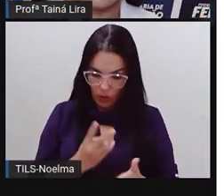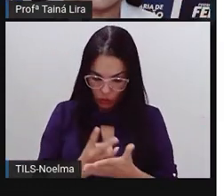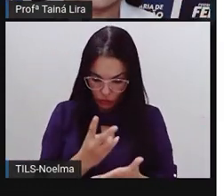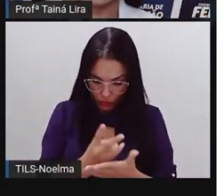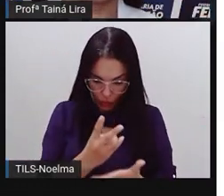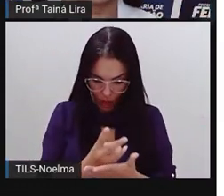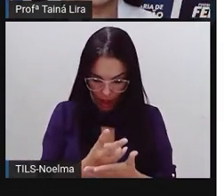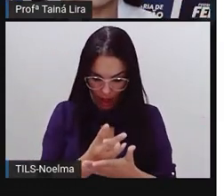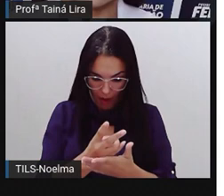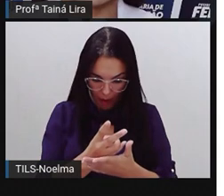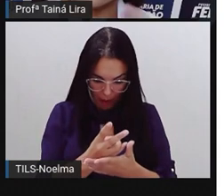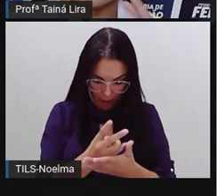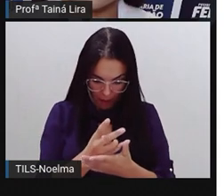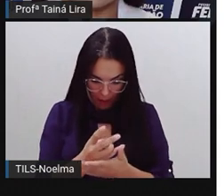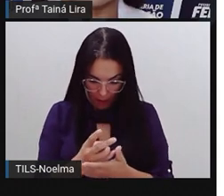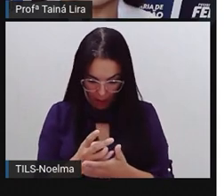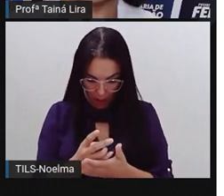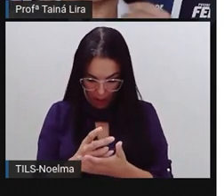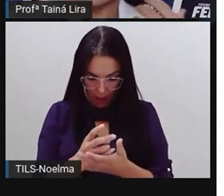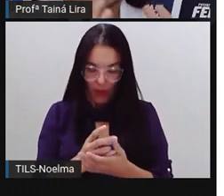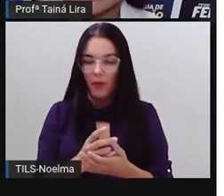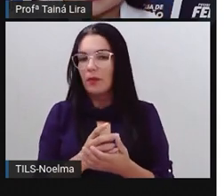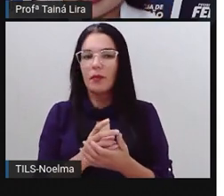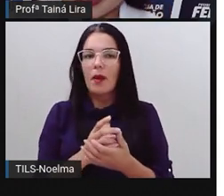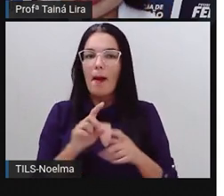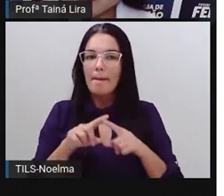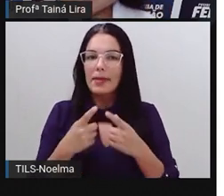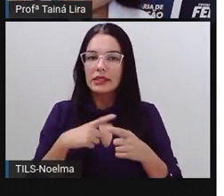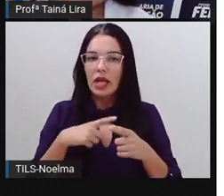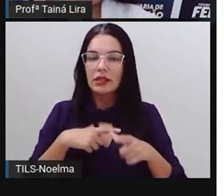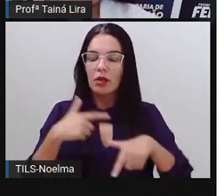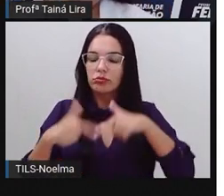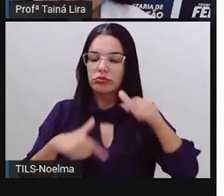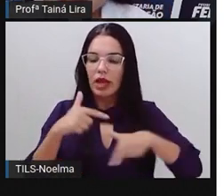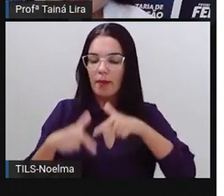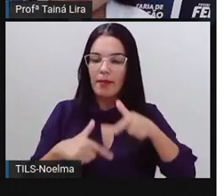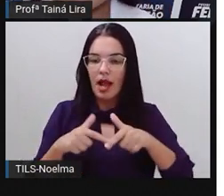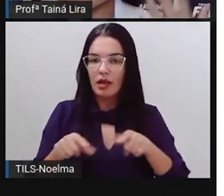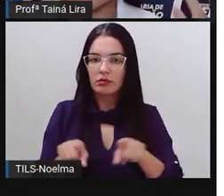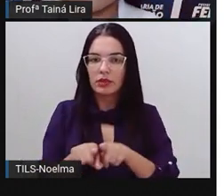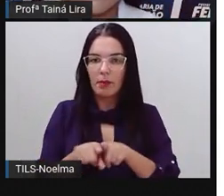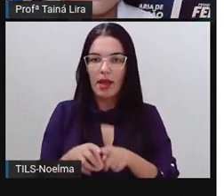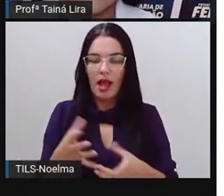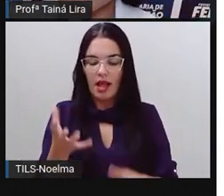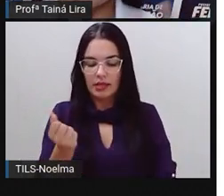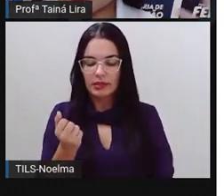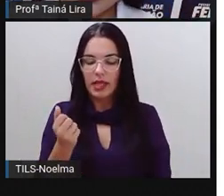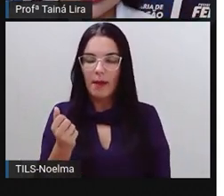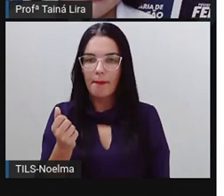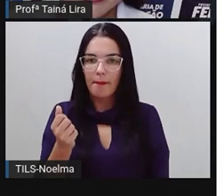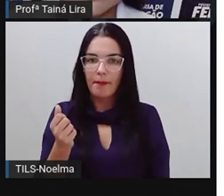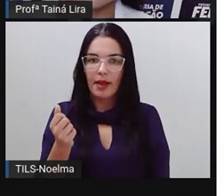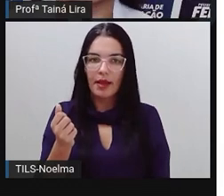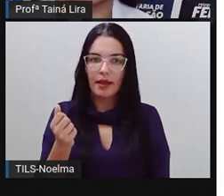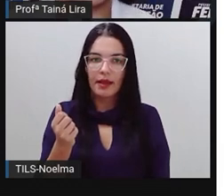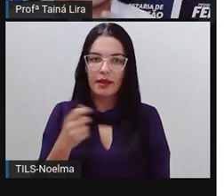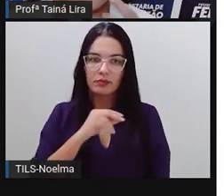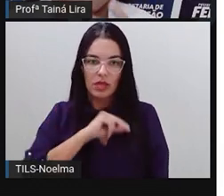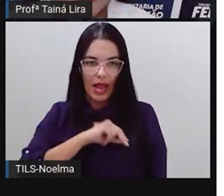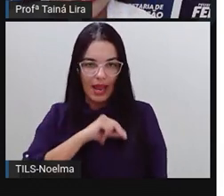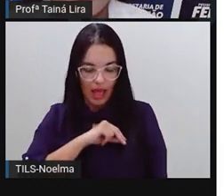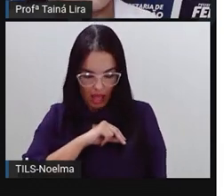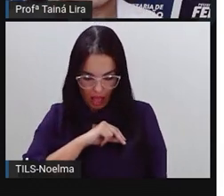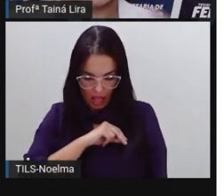é eles eu tenho direito a trabalhar e receber pelo seu salário como todo trabalhador